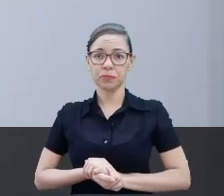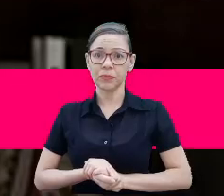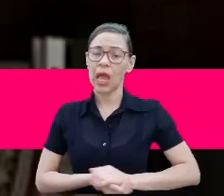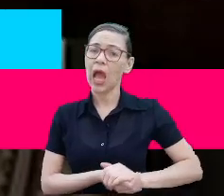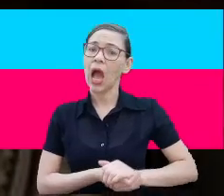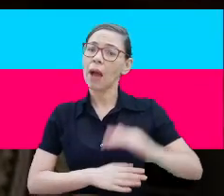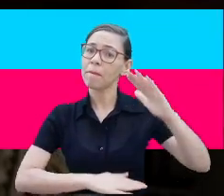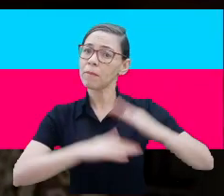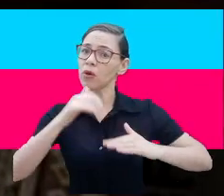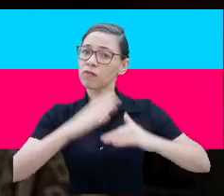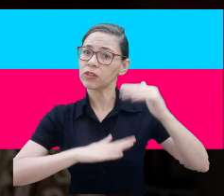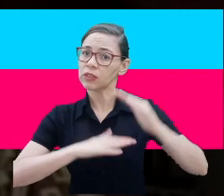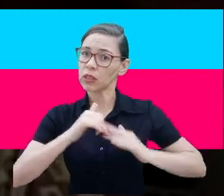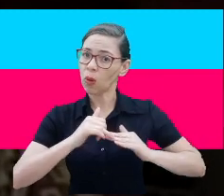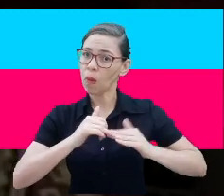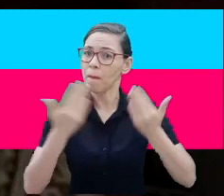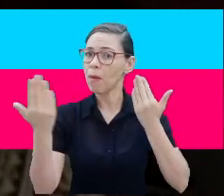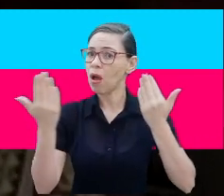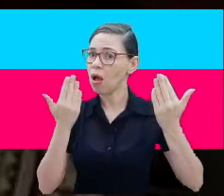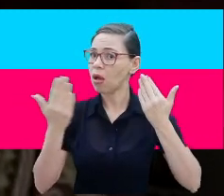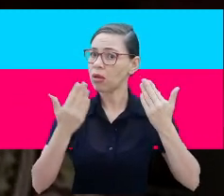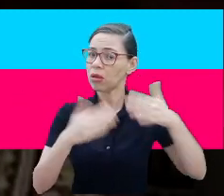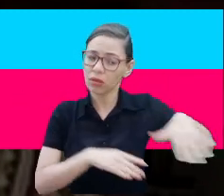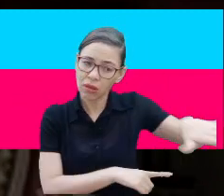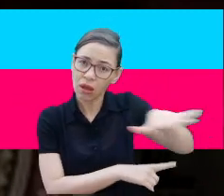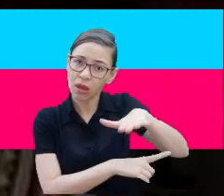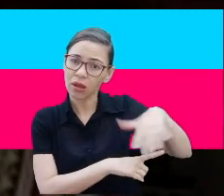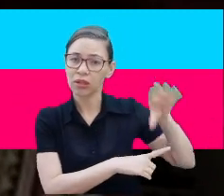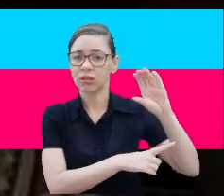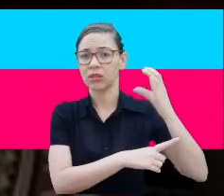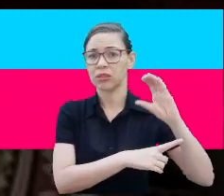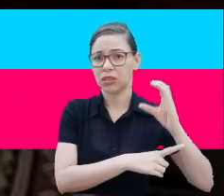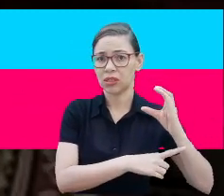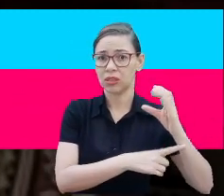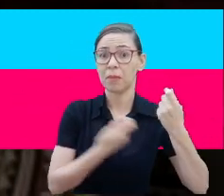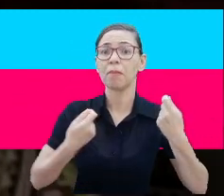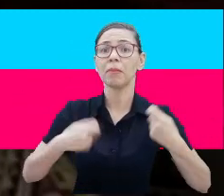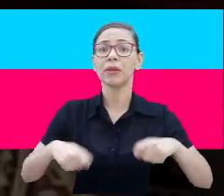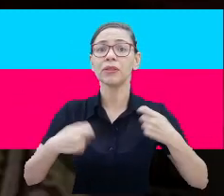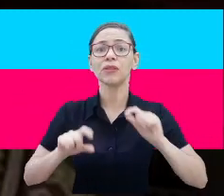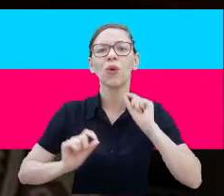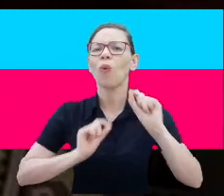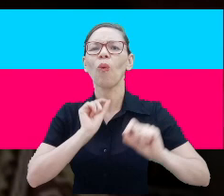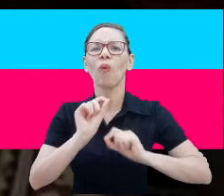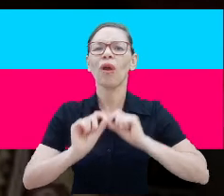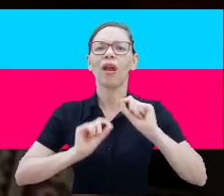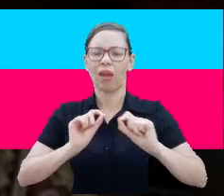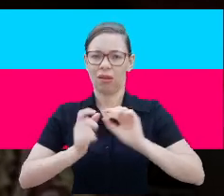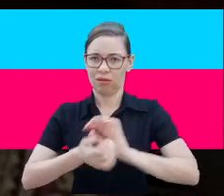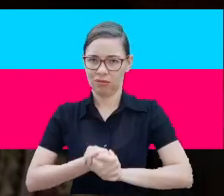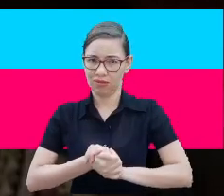outro. Psicologia como uma ciência profissional que se engaja no enfrentamento às exclusões e na